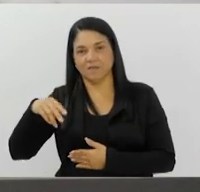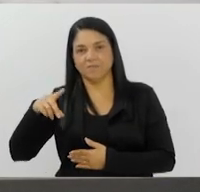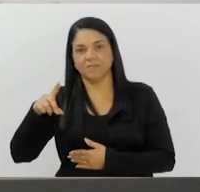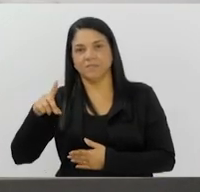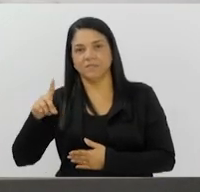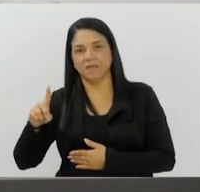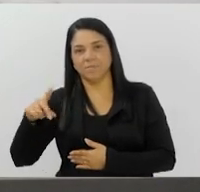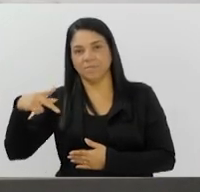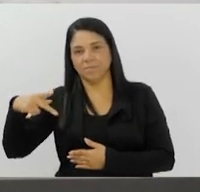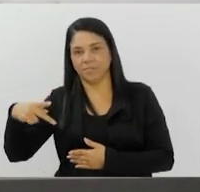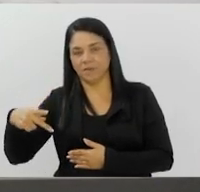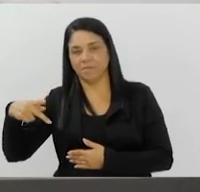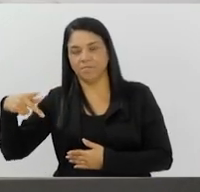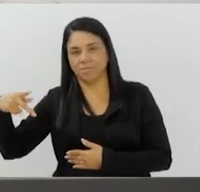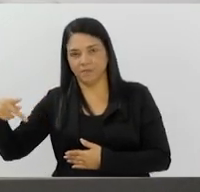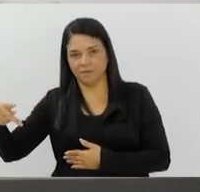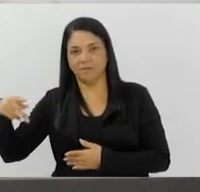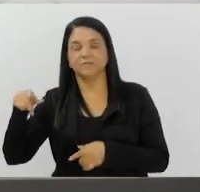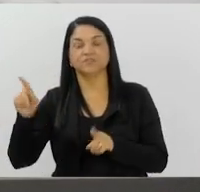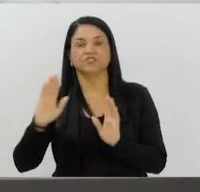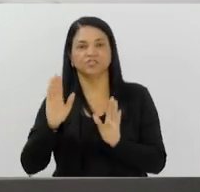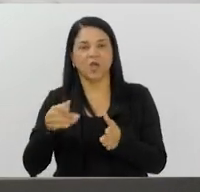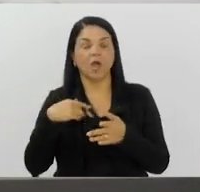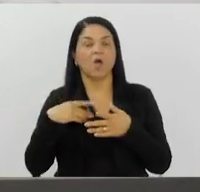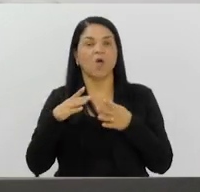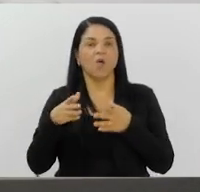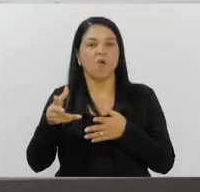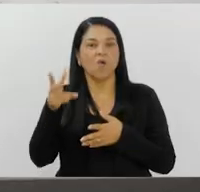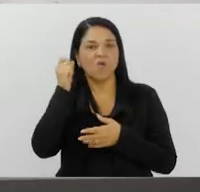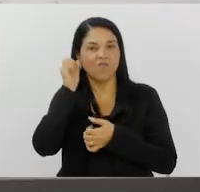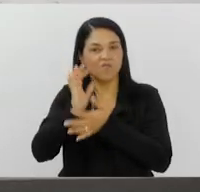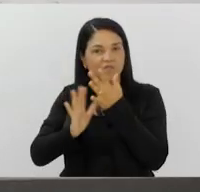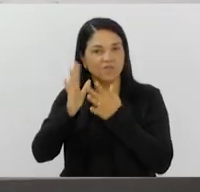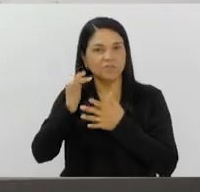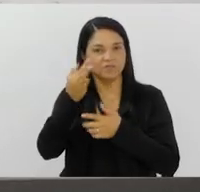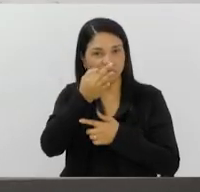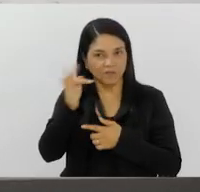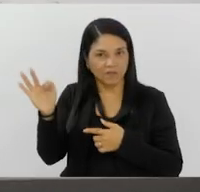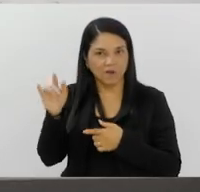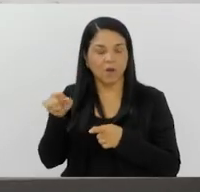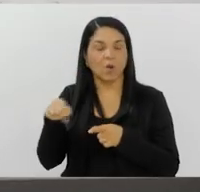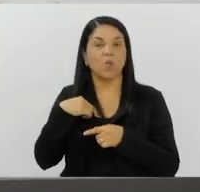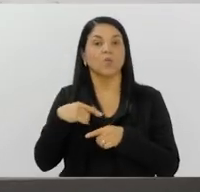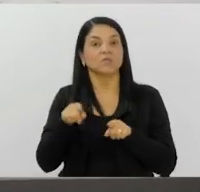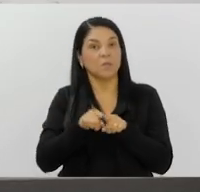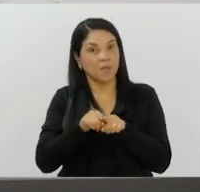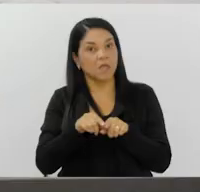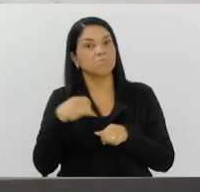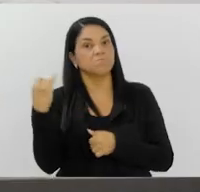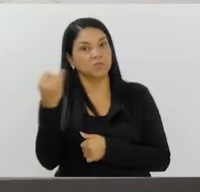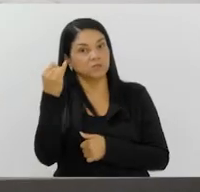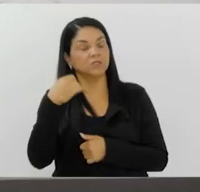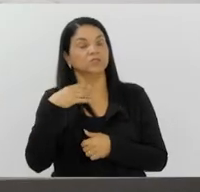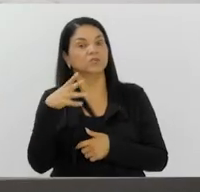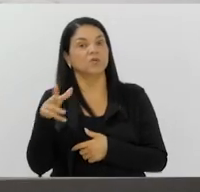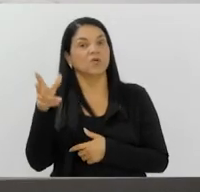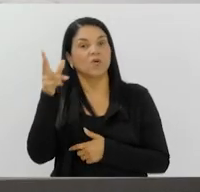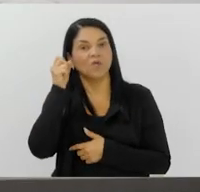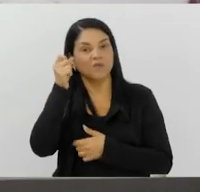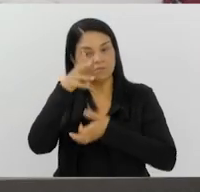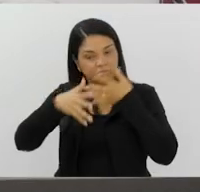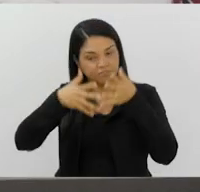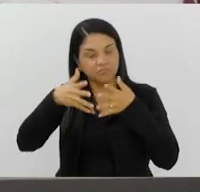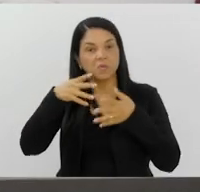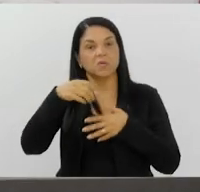ouviu a posição do Estado a Federal é importante município que aqui as pessoas vivem aqui no município Aliás a gente tá em